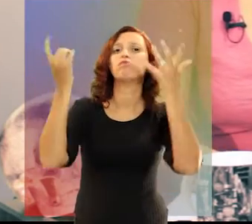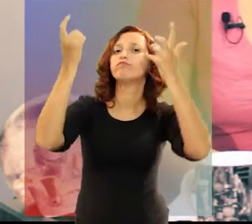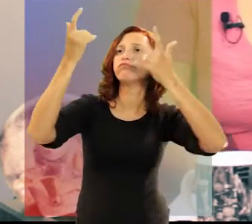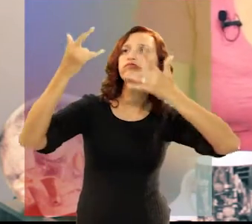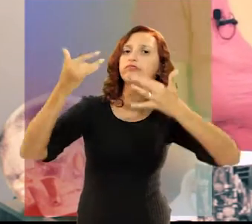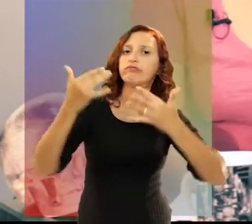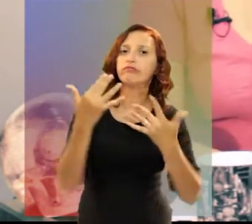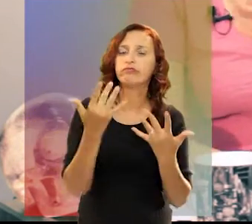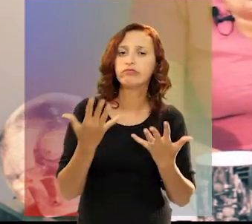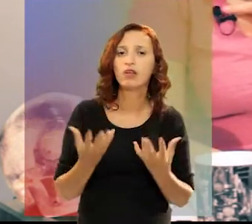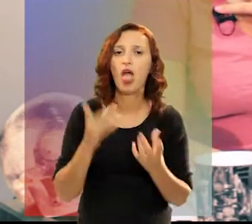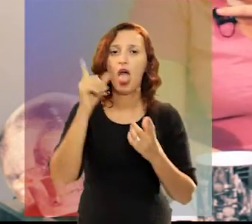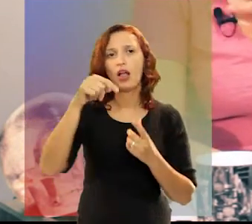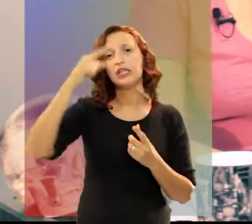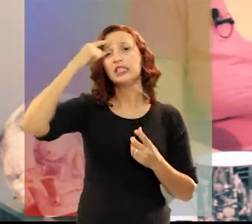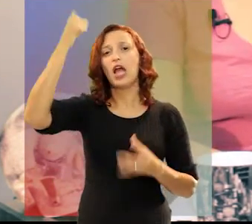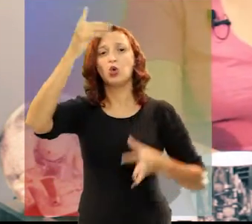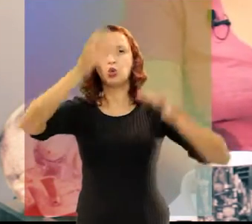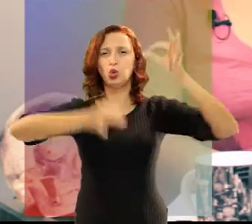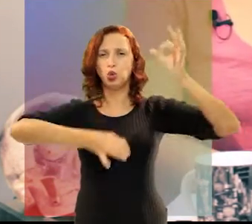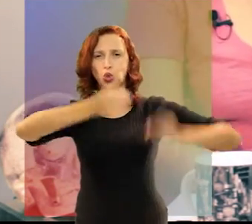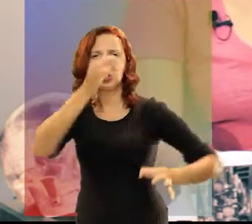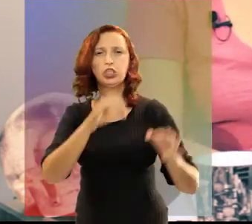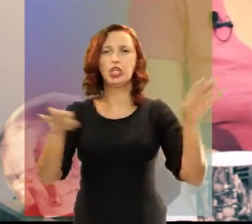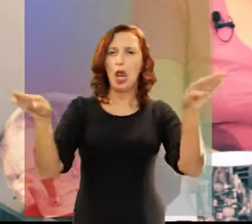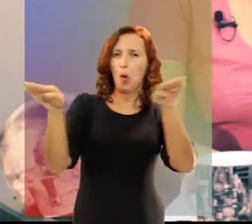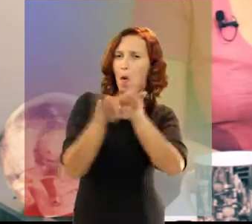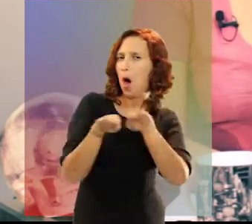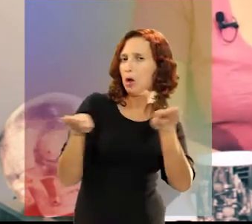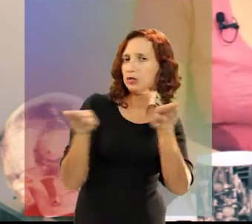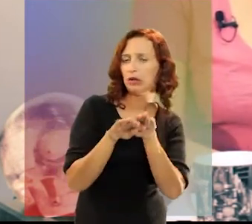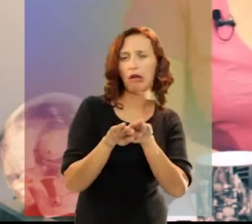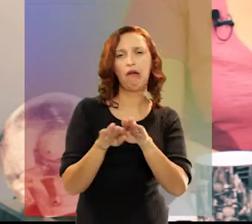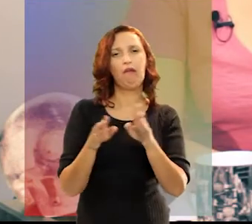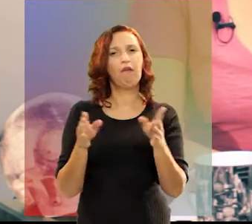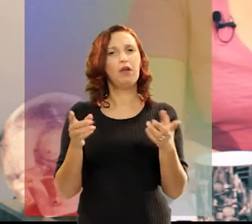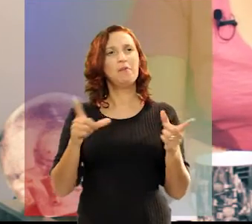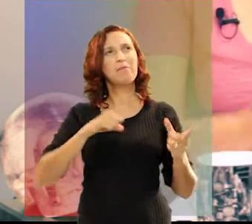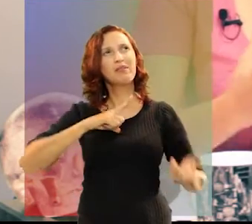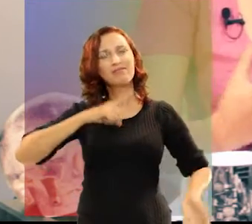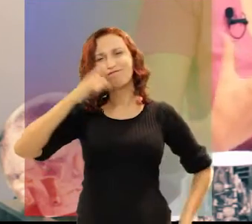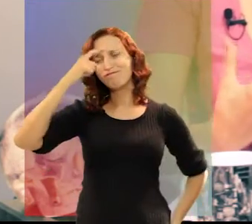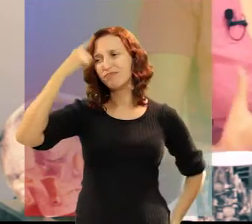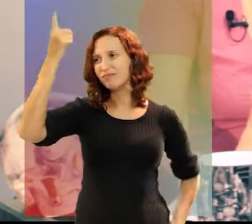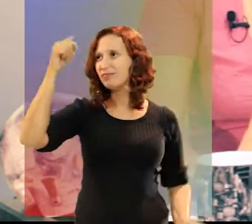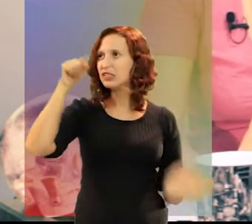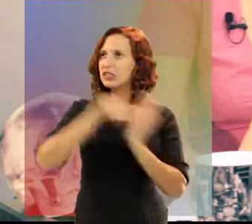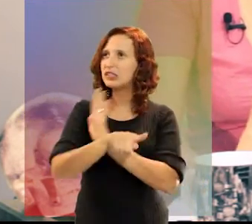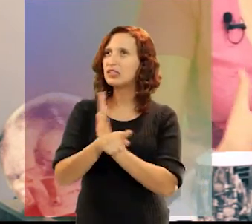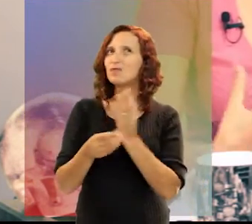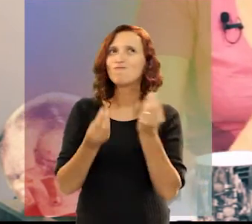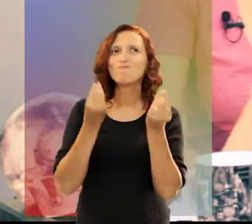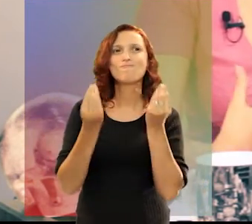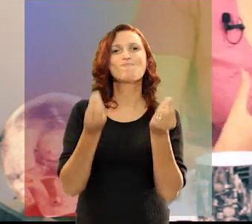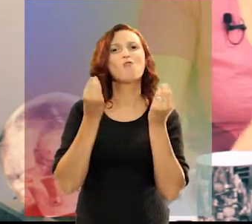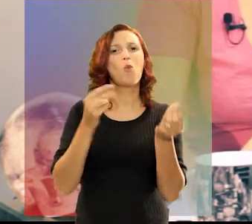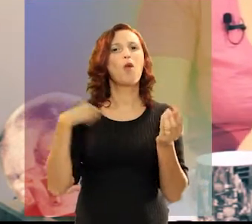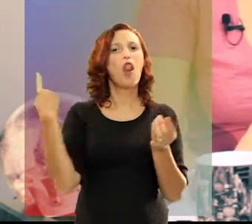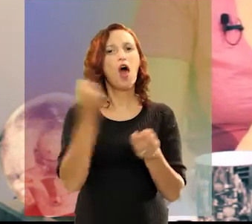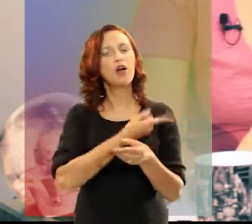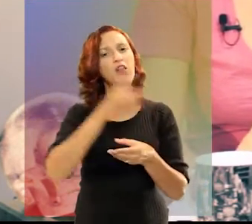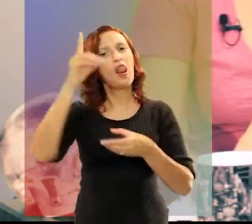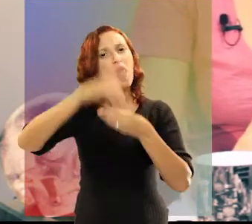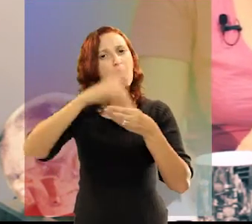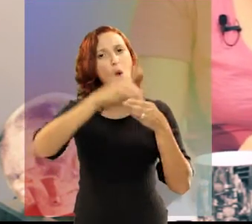conceito de democracia vem acompanhado dessa ideia de justiça, de igualdade. E aí fica um questionamento, né? Tipo, até que ponto essa